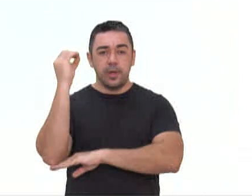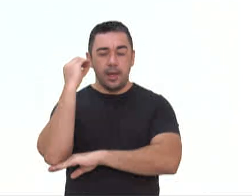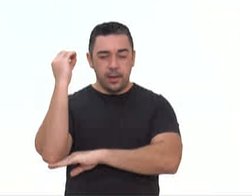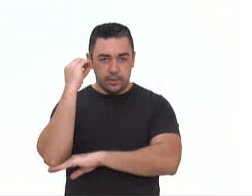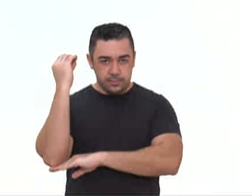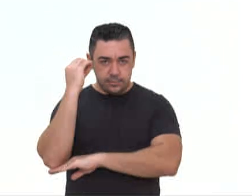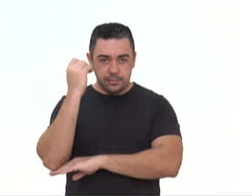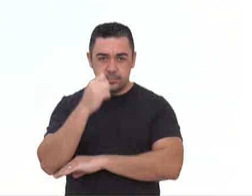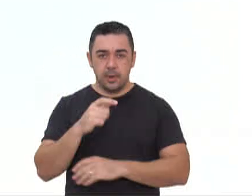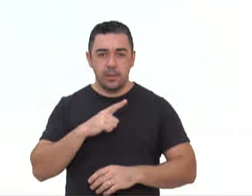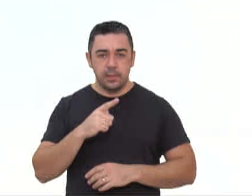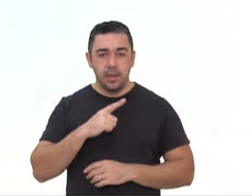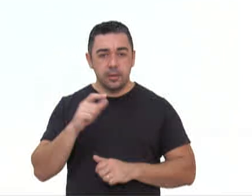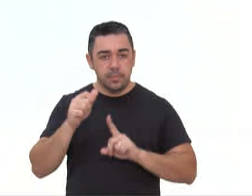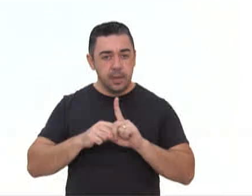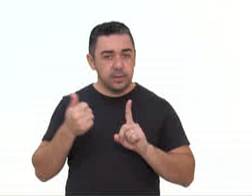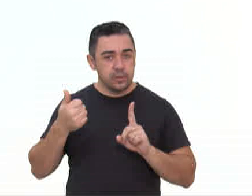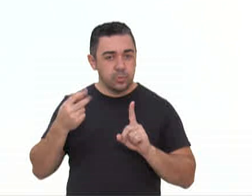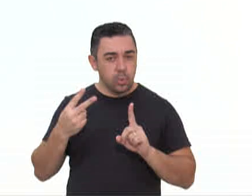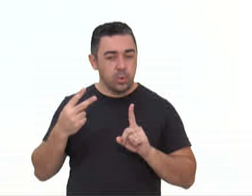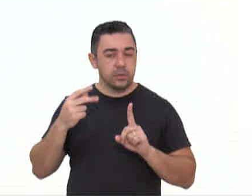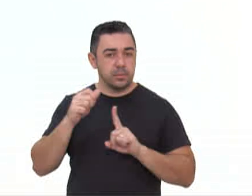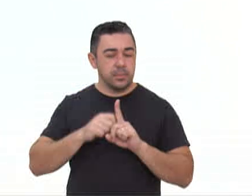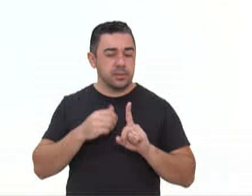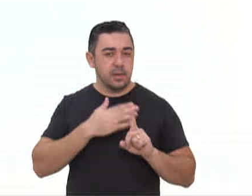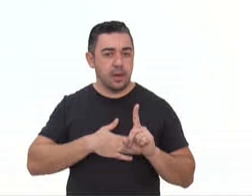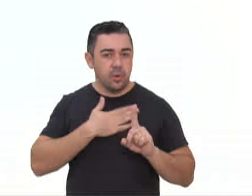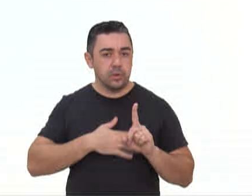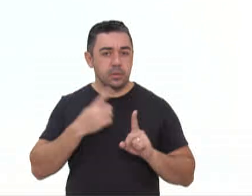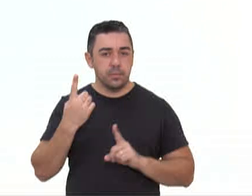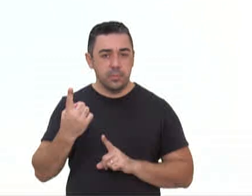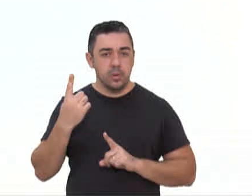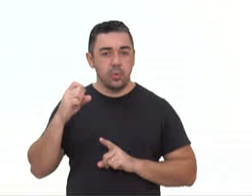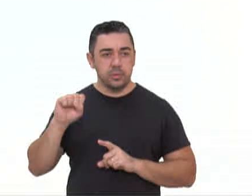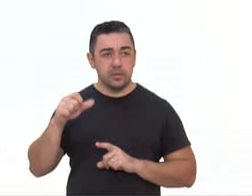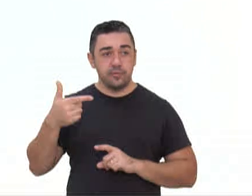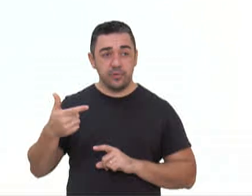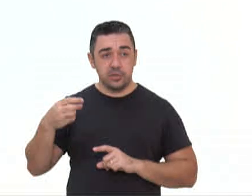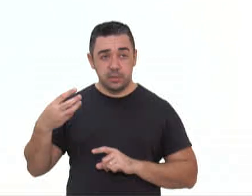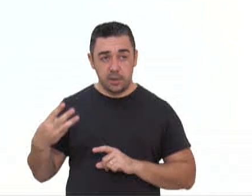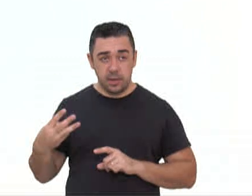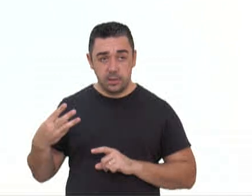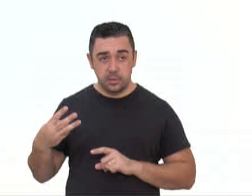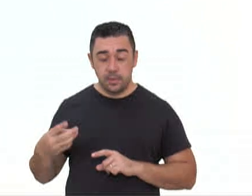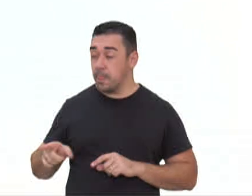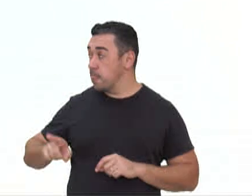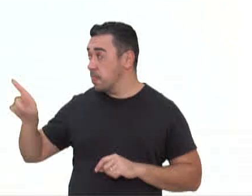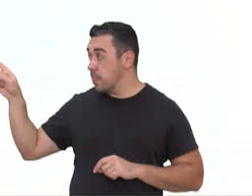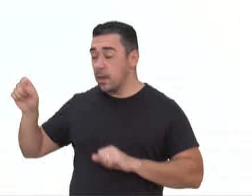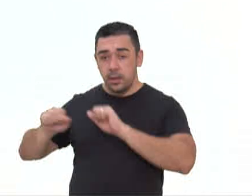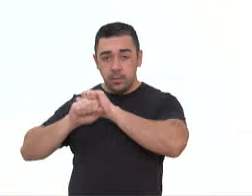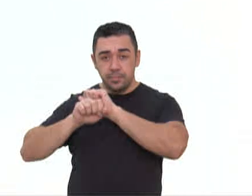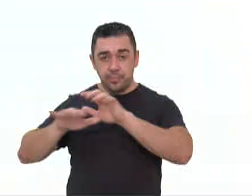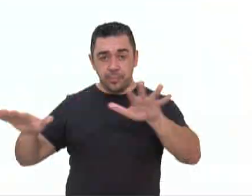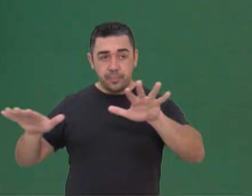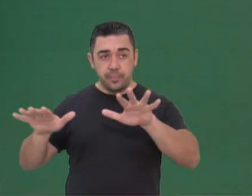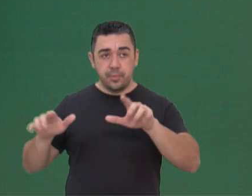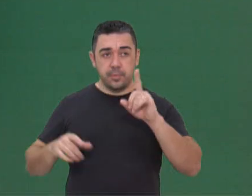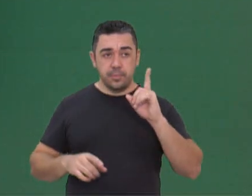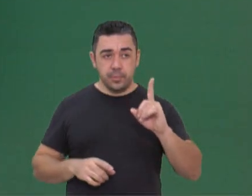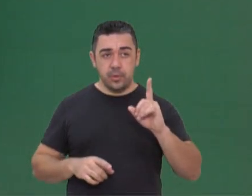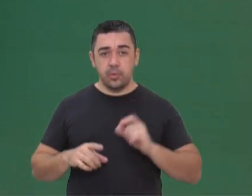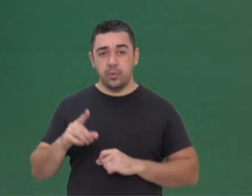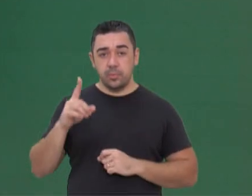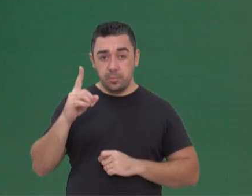da edição de 12 de agosto de 1923. Esse jornal circulou entre 1892